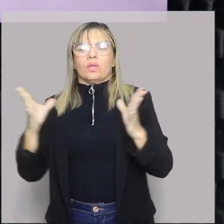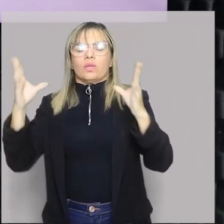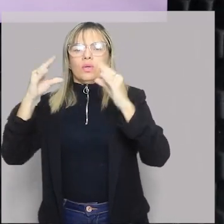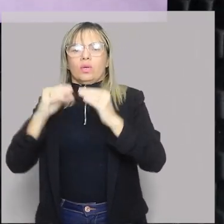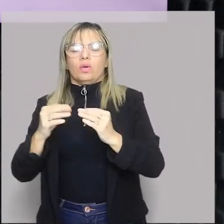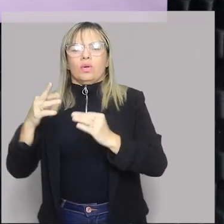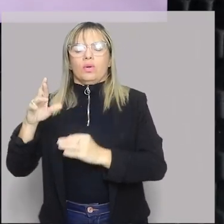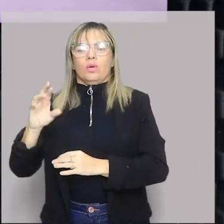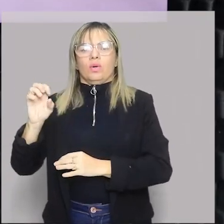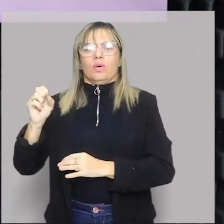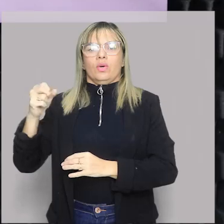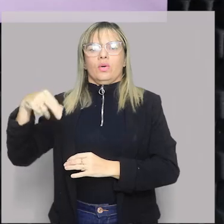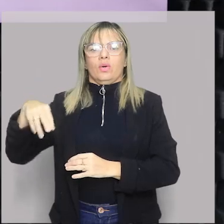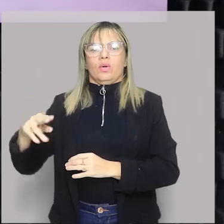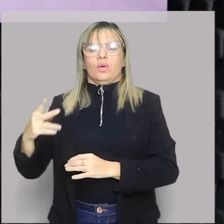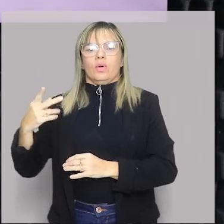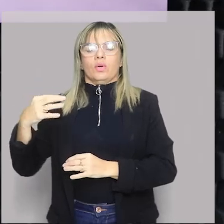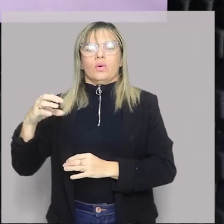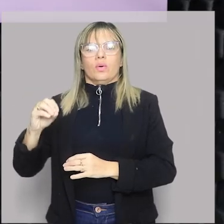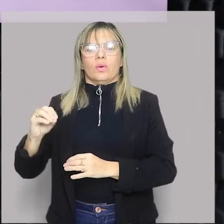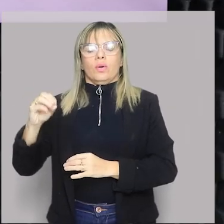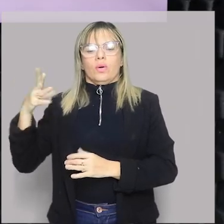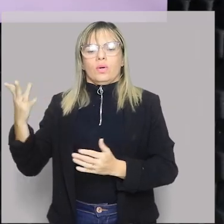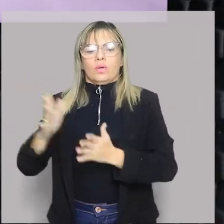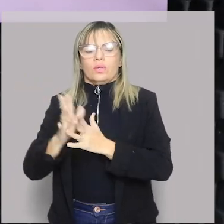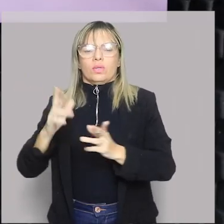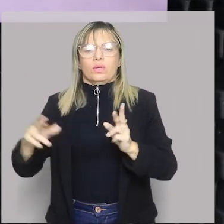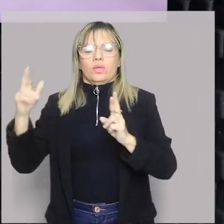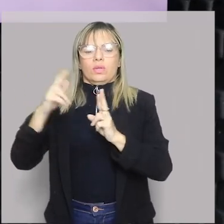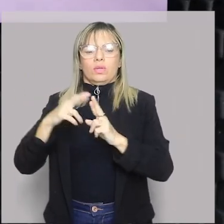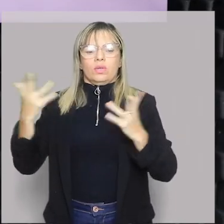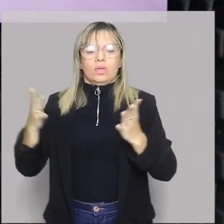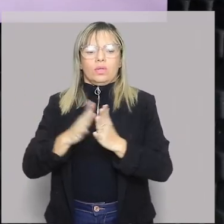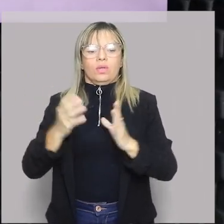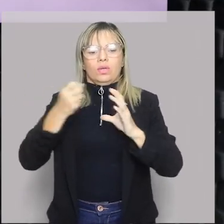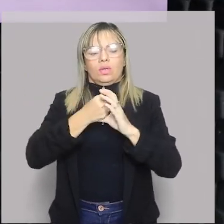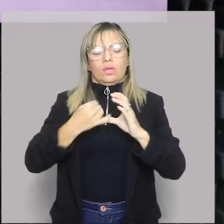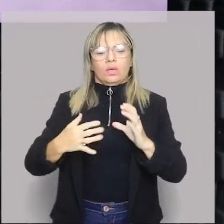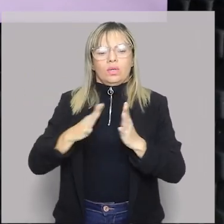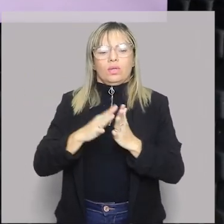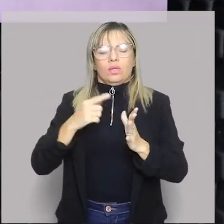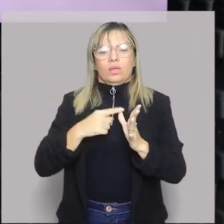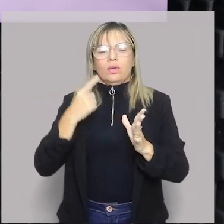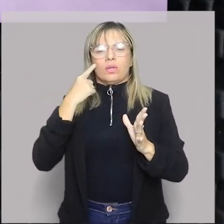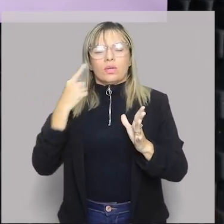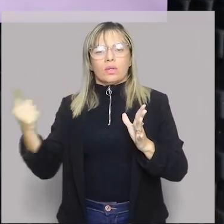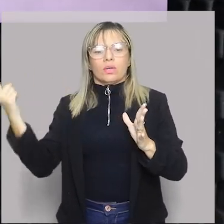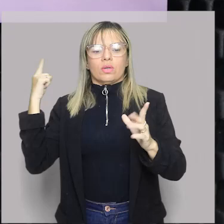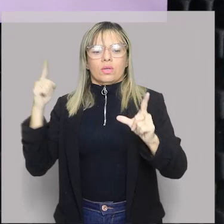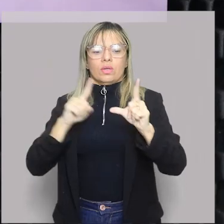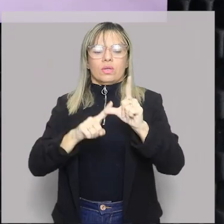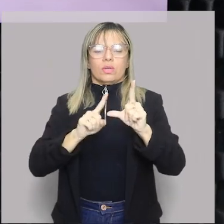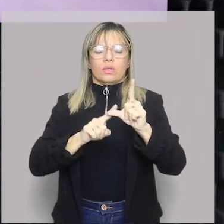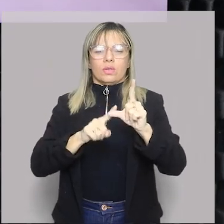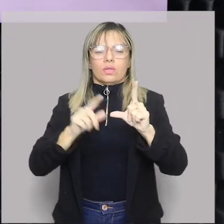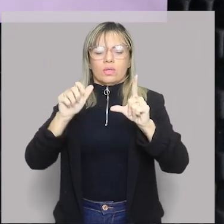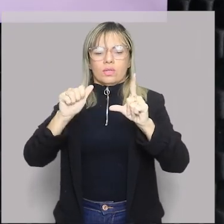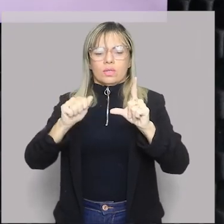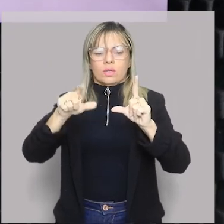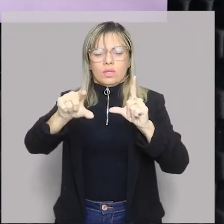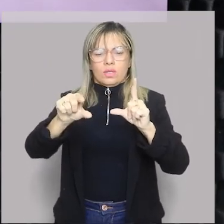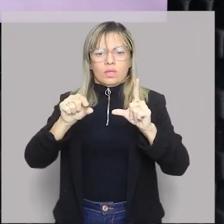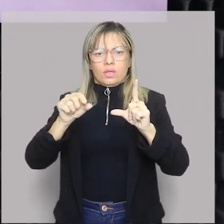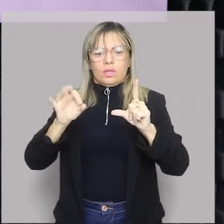resumo, né, dentro de uma referência da obra, estaria caracterizado aí. O que nós temos? Nós temos a opção